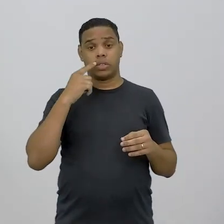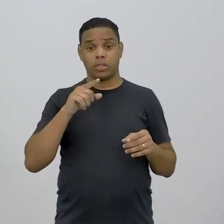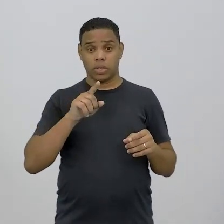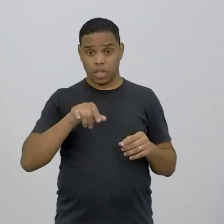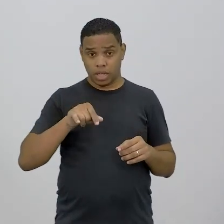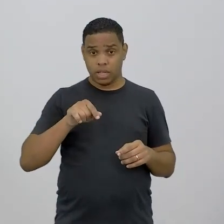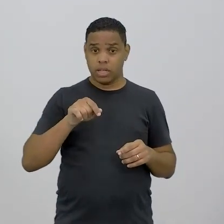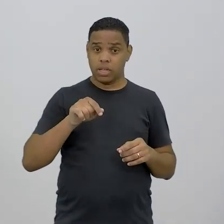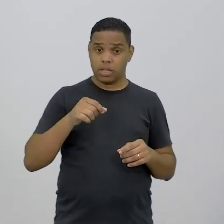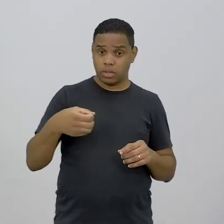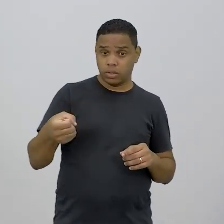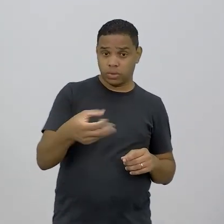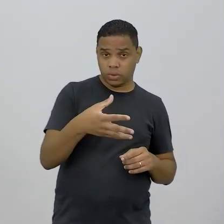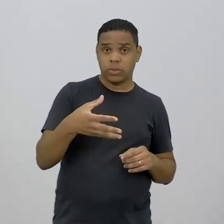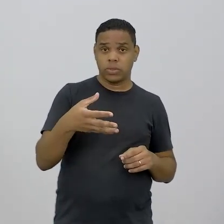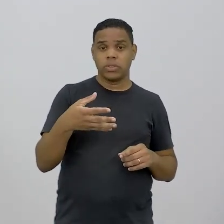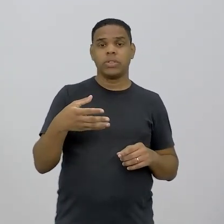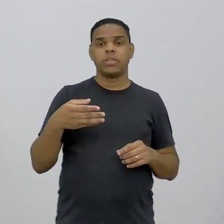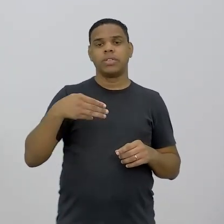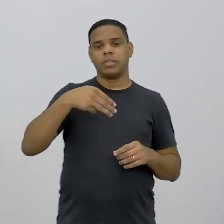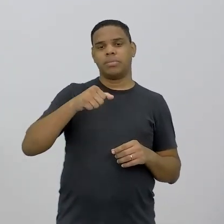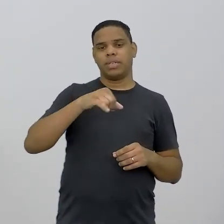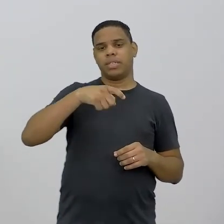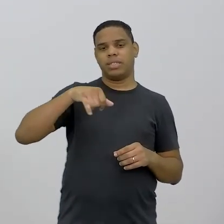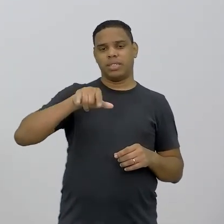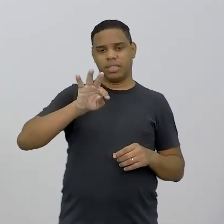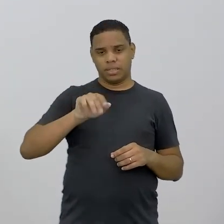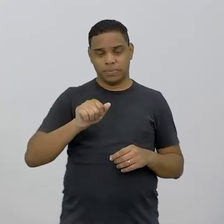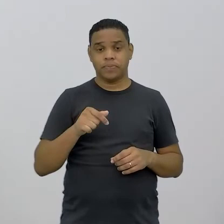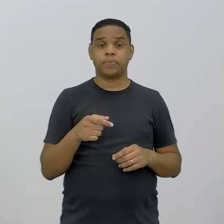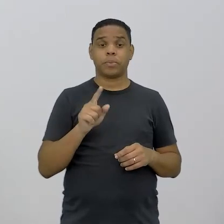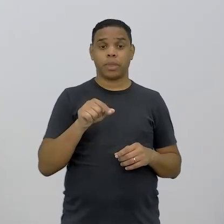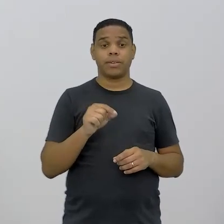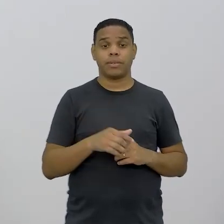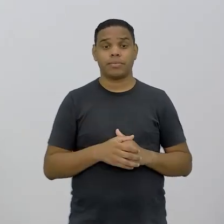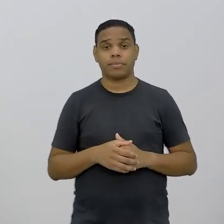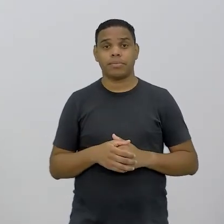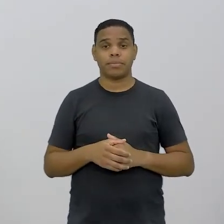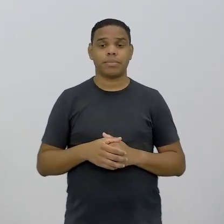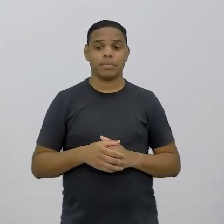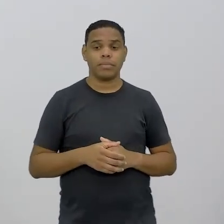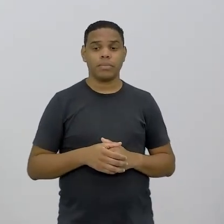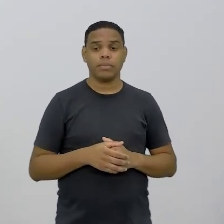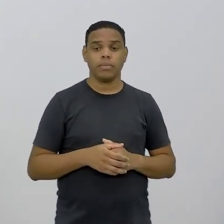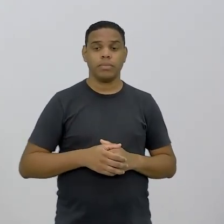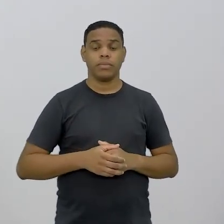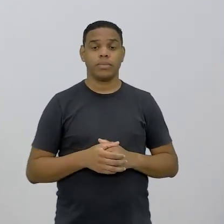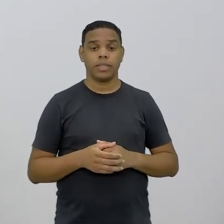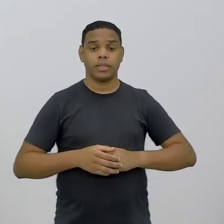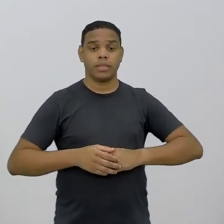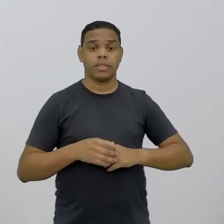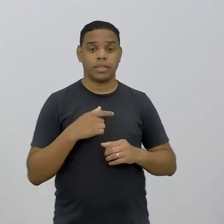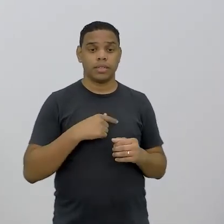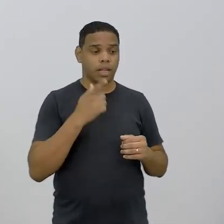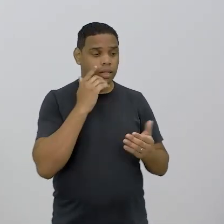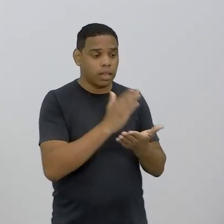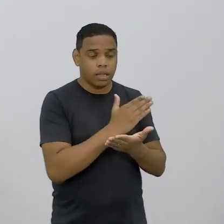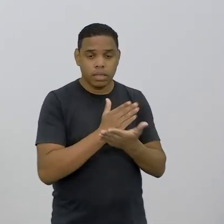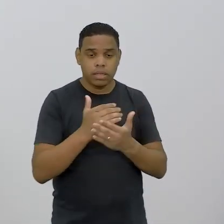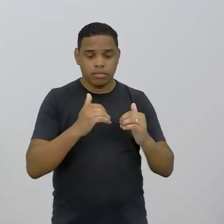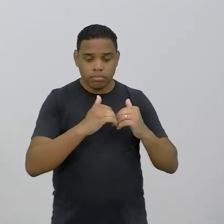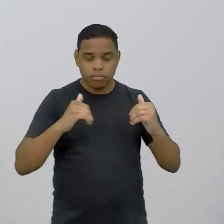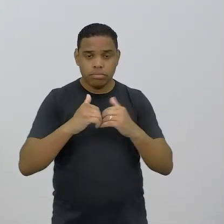que é um novo marxista, ele fala que as pessoas elas são muito alienadas umas das outras porque